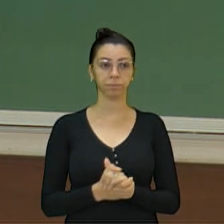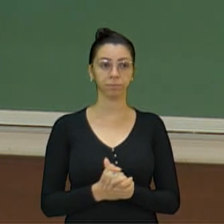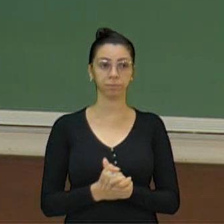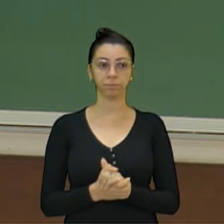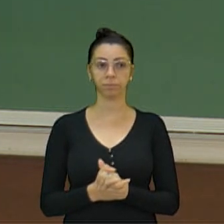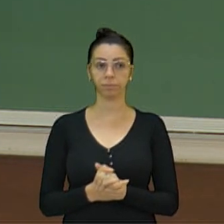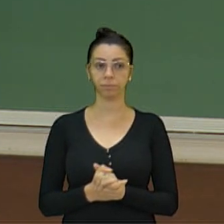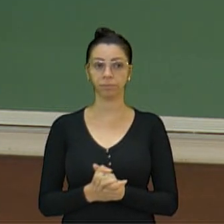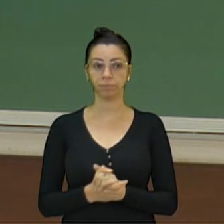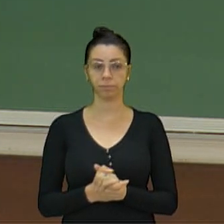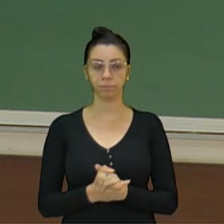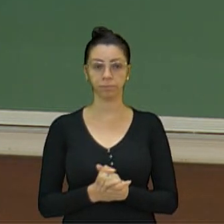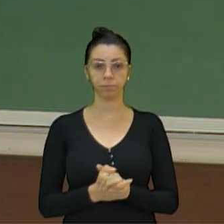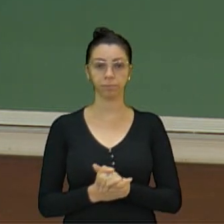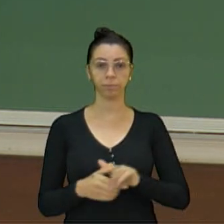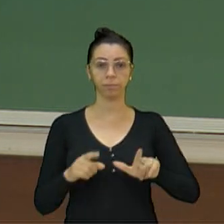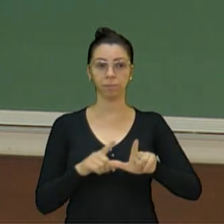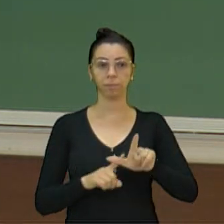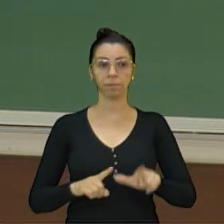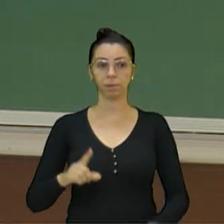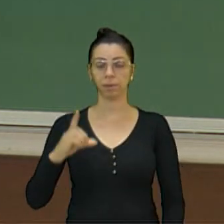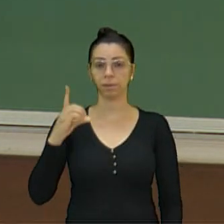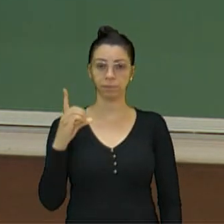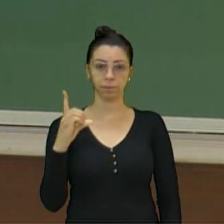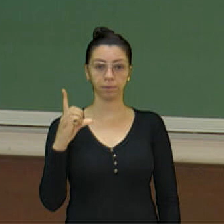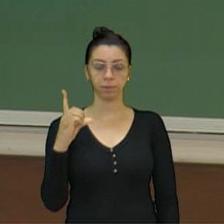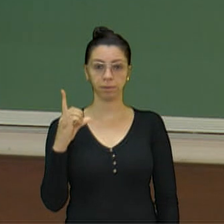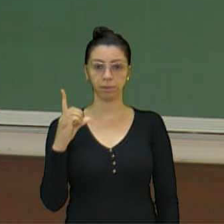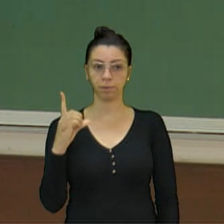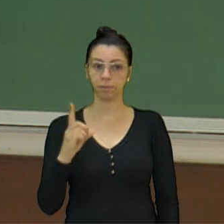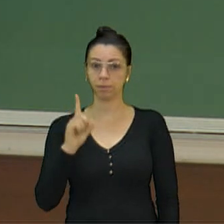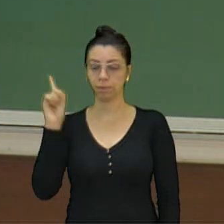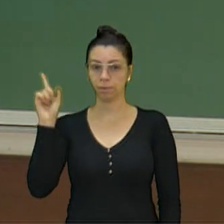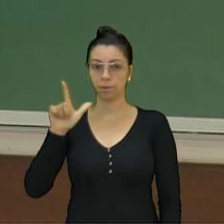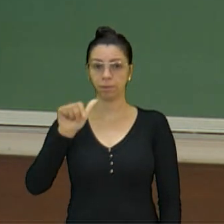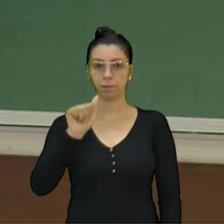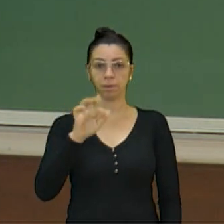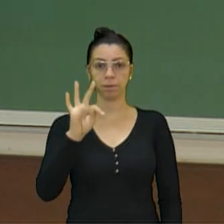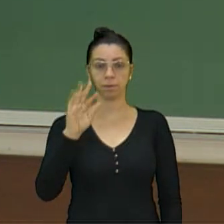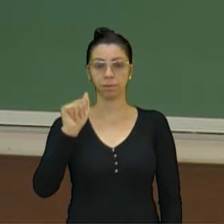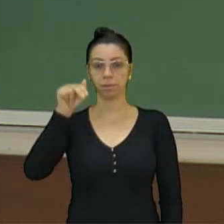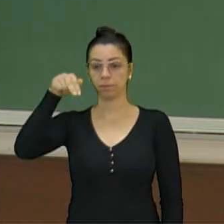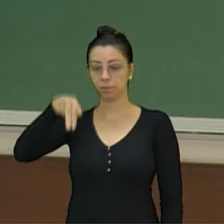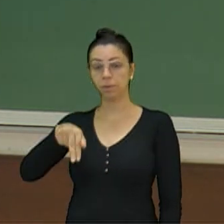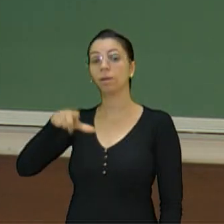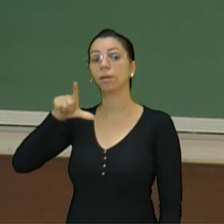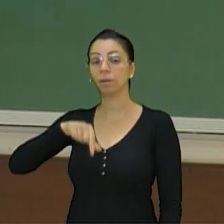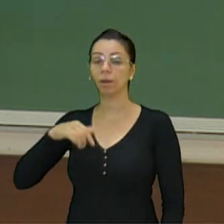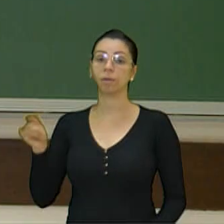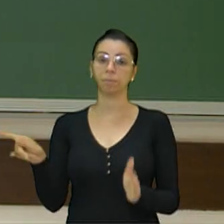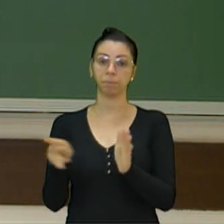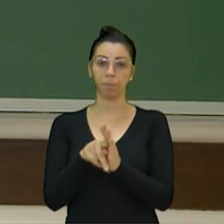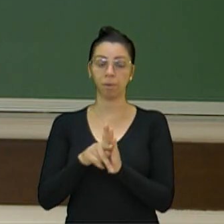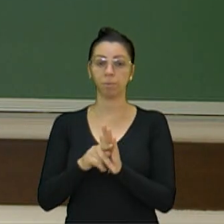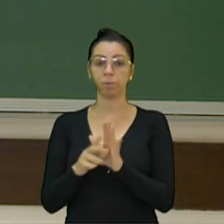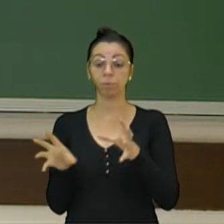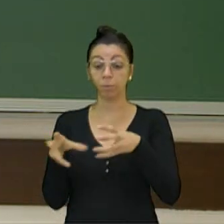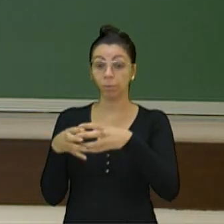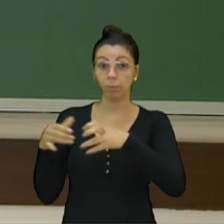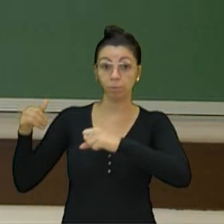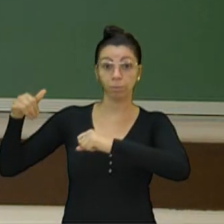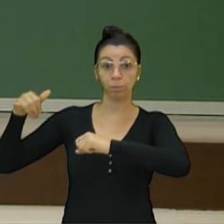companhias aéreas, né, avião e tudo mais. Então, aqui nós temos justamente a Latam, que é uma companhia aérea.